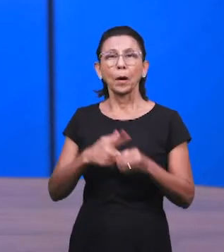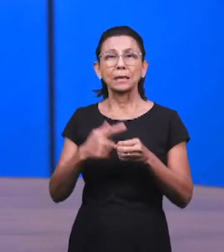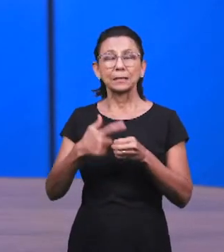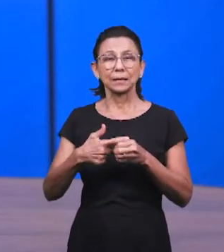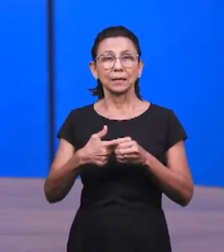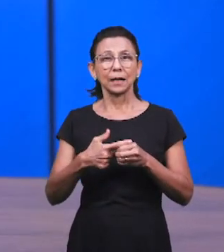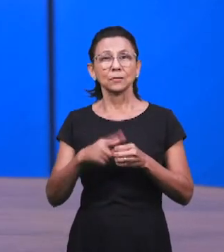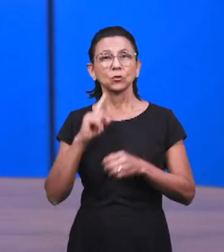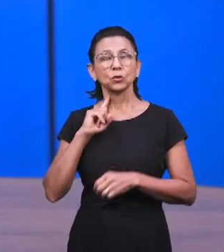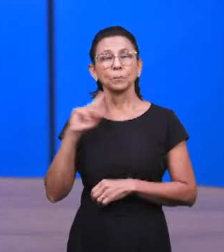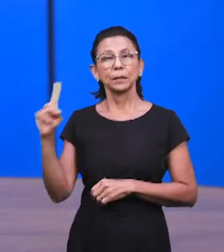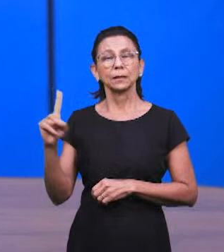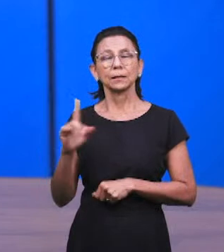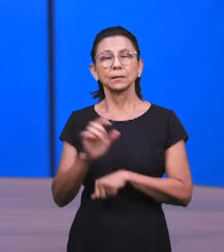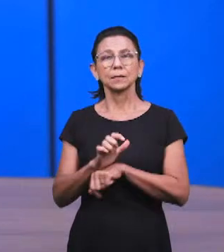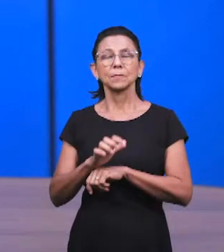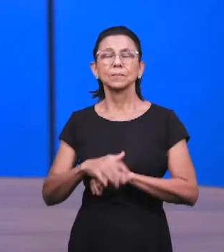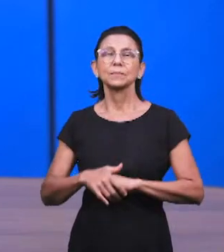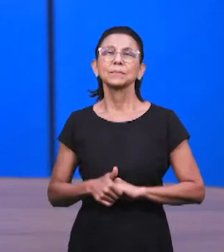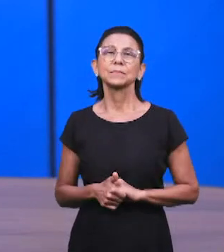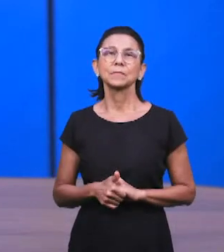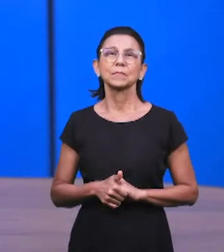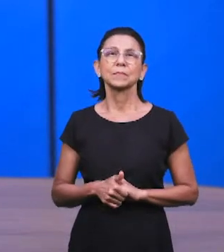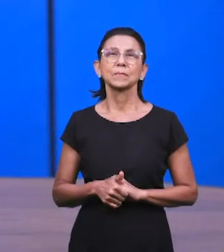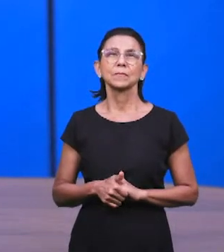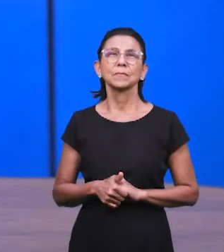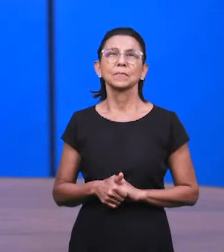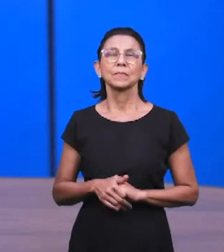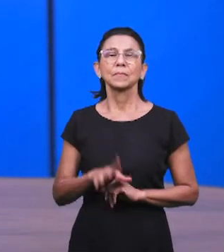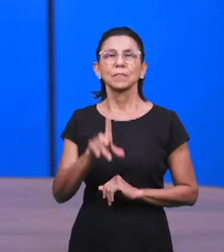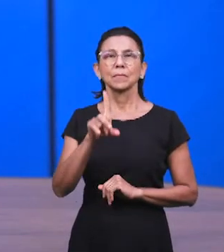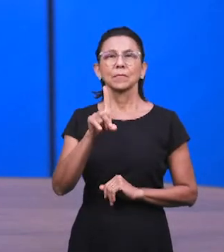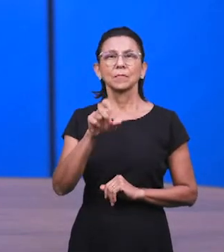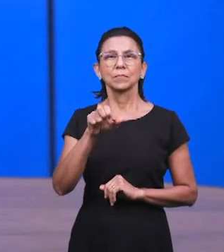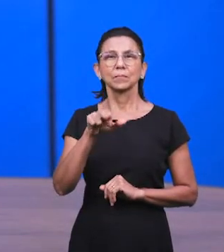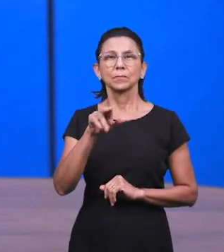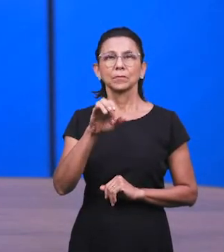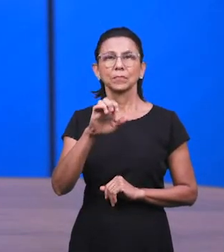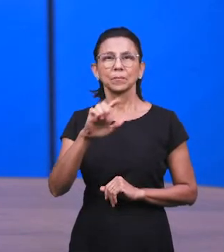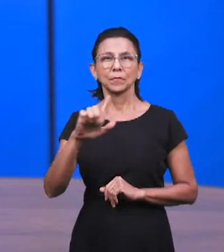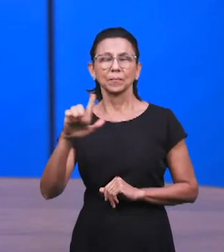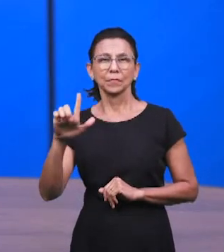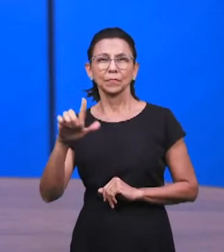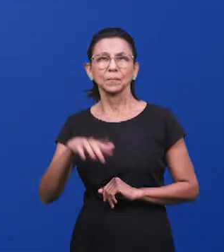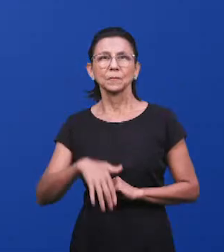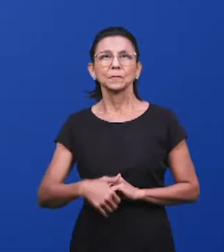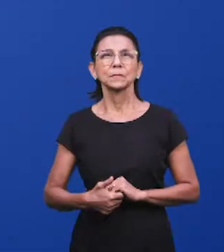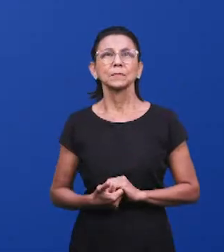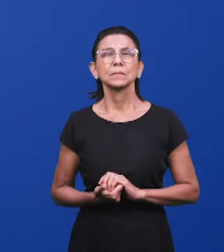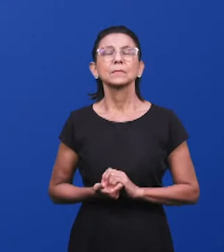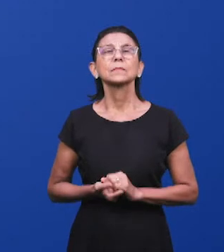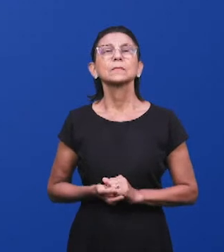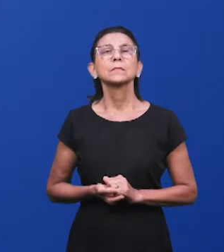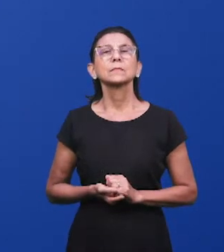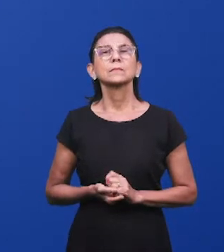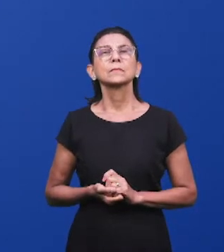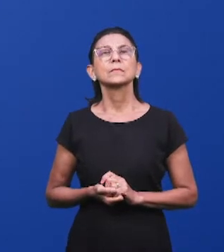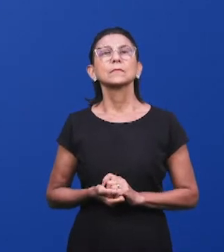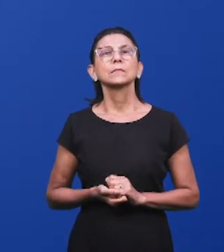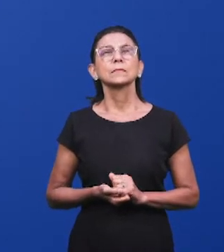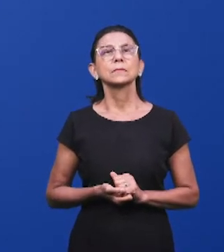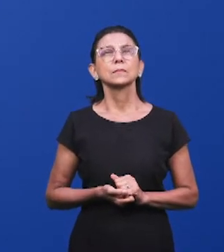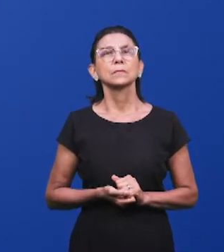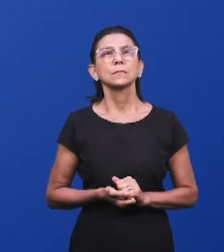Minas Gerais. E quem vai responder é o jovem Daniel Nunes, da nossa igreja em Juiz de Fora. Pelo fato dela ter